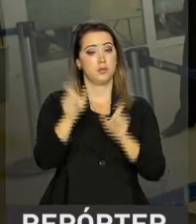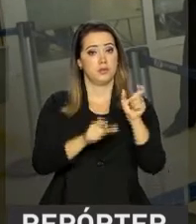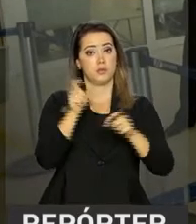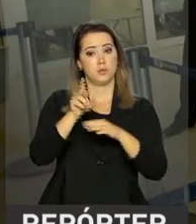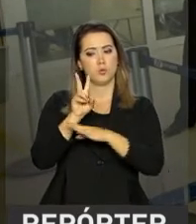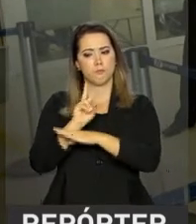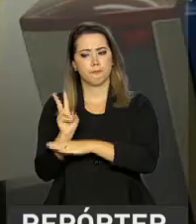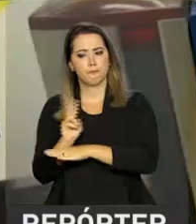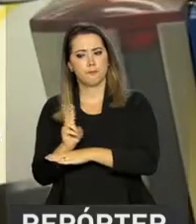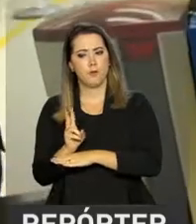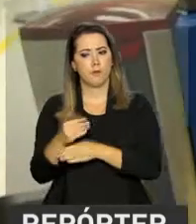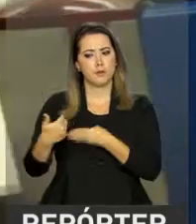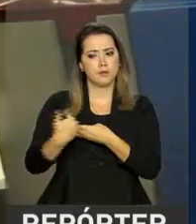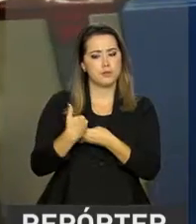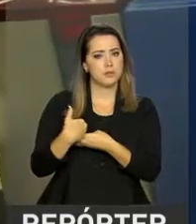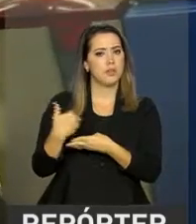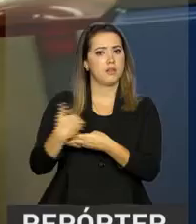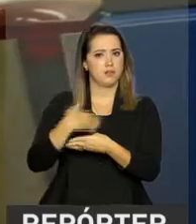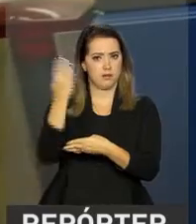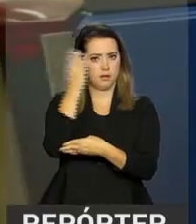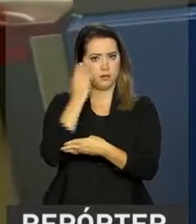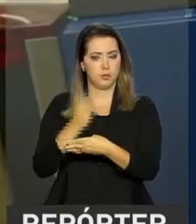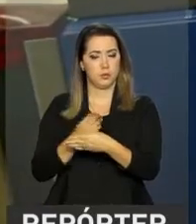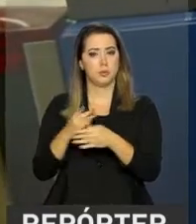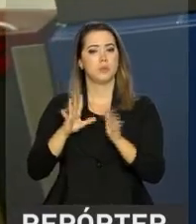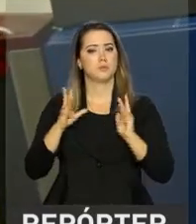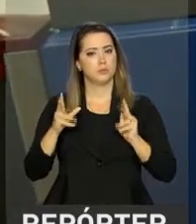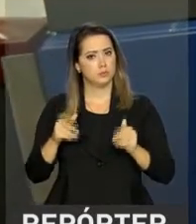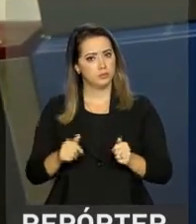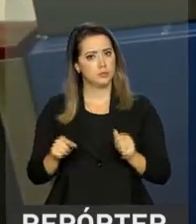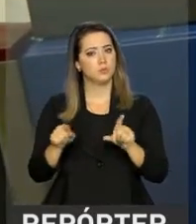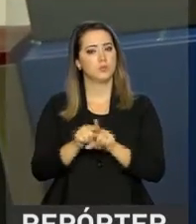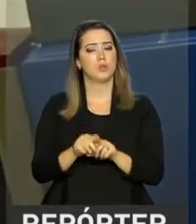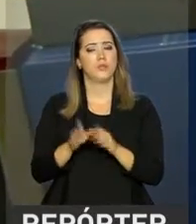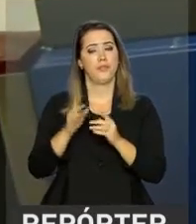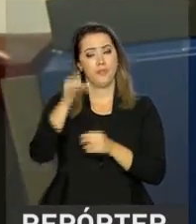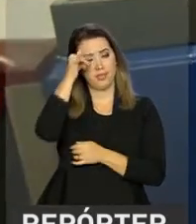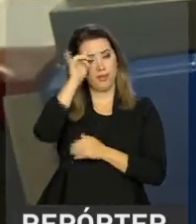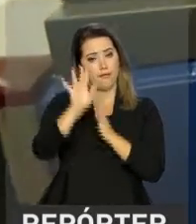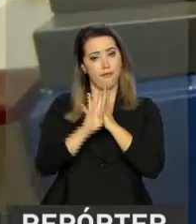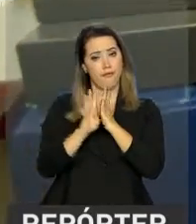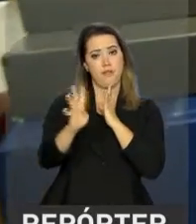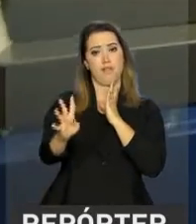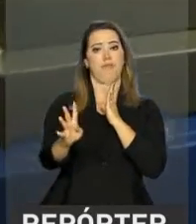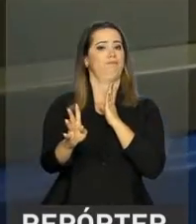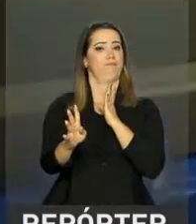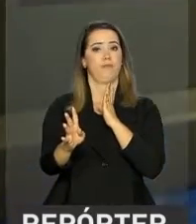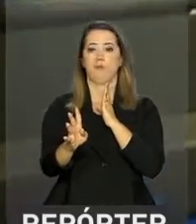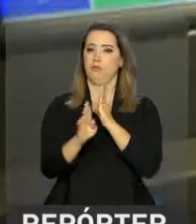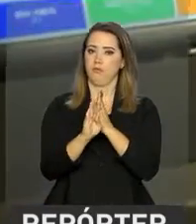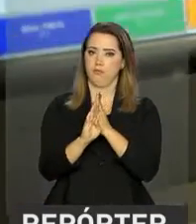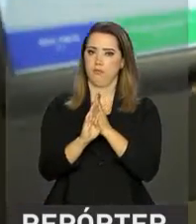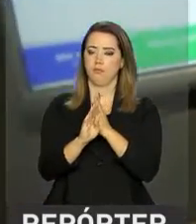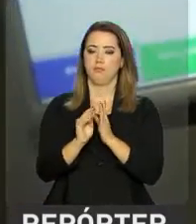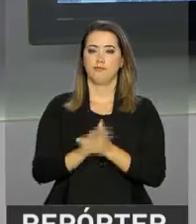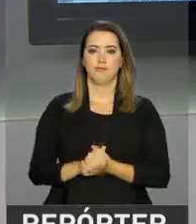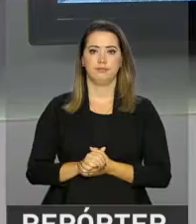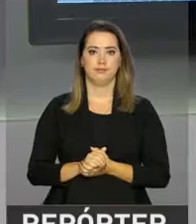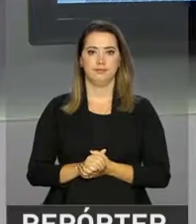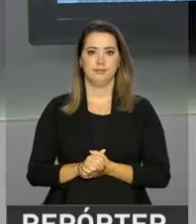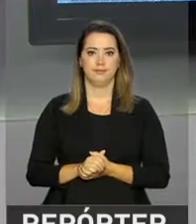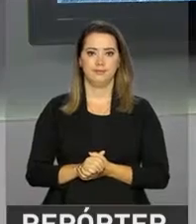de alfândega fiscalização e barreiras sanitárias para evitar filas e outros contratempos nos aeroportos